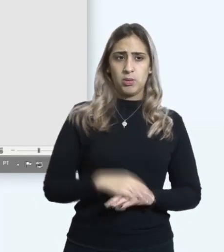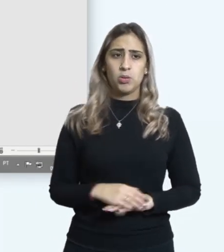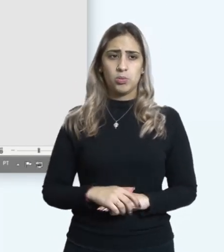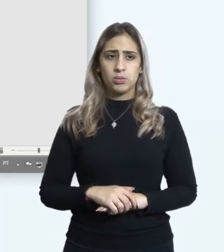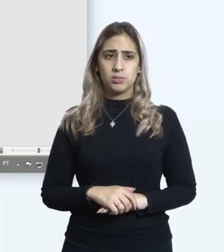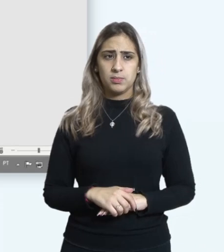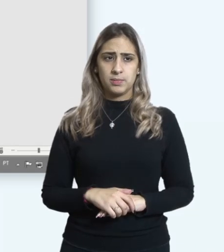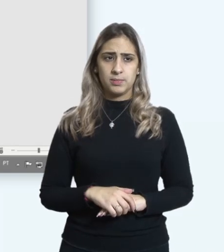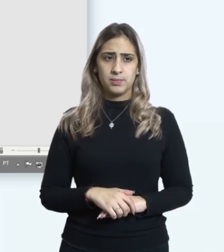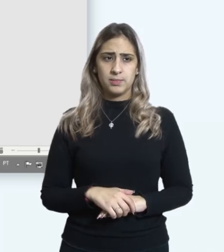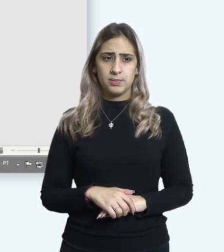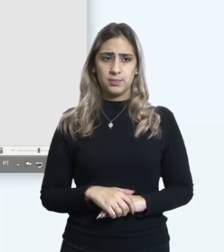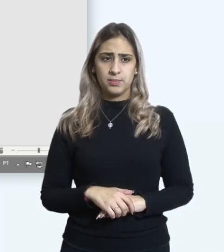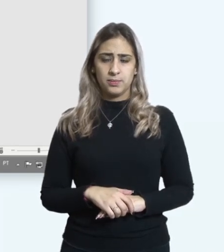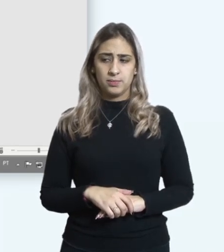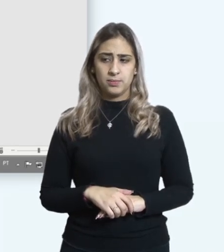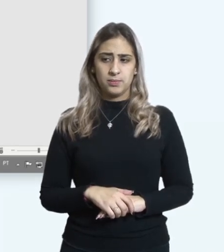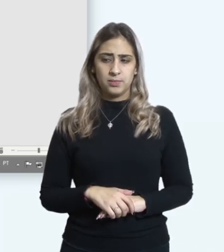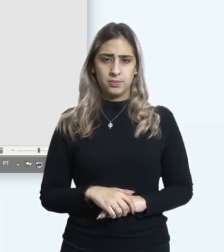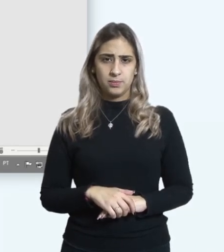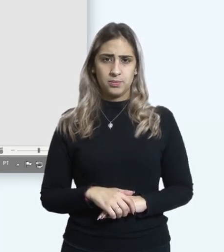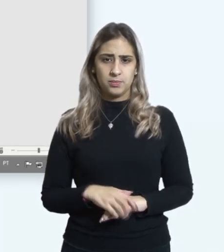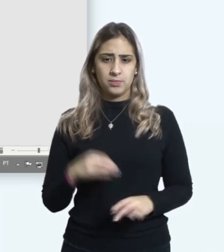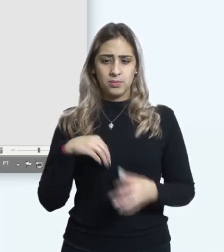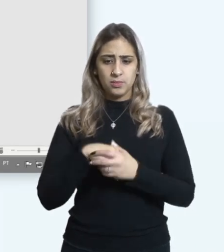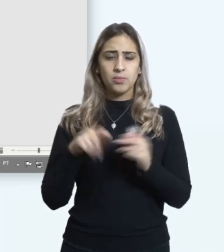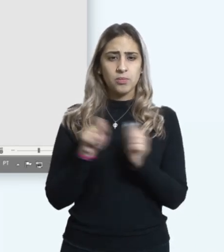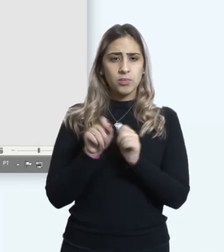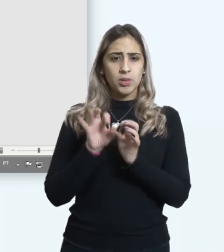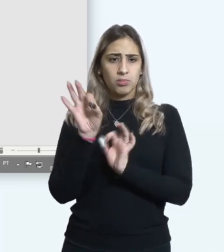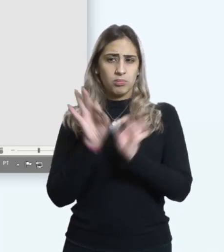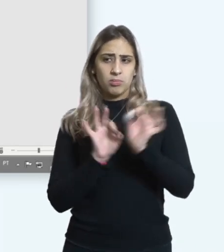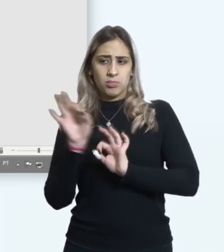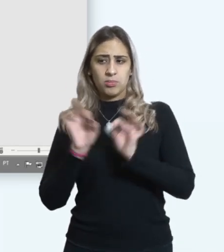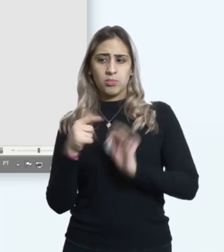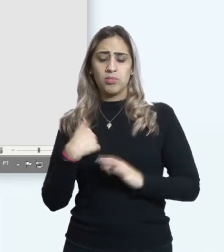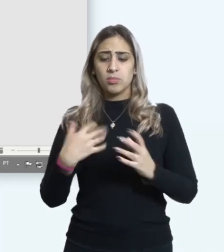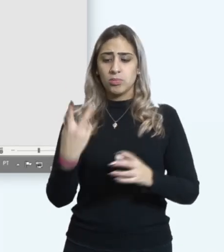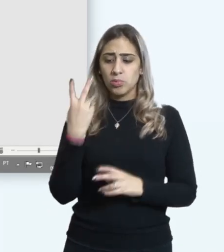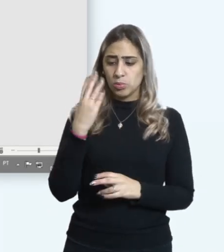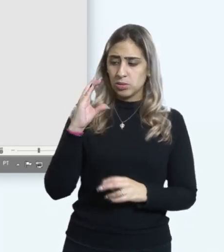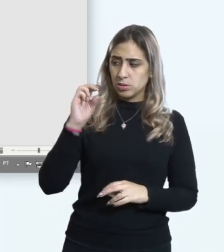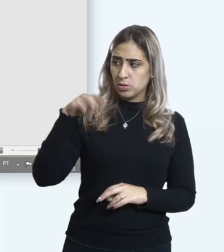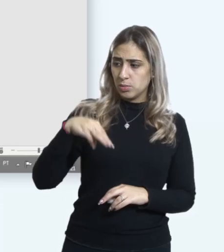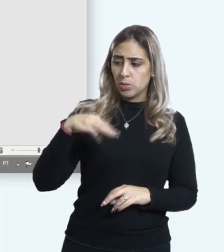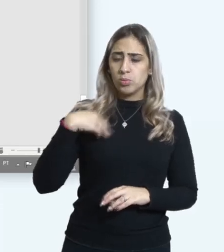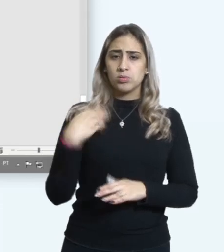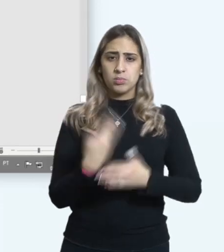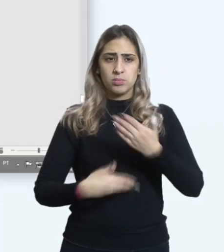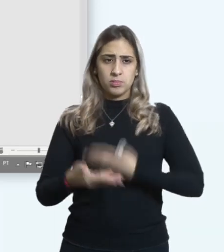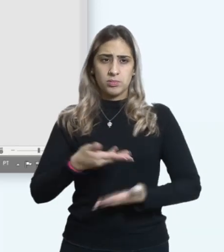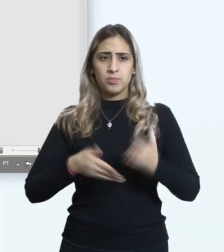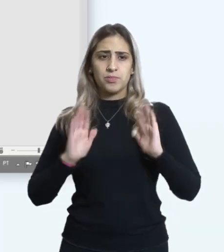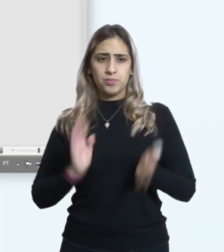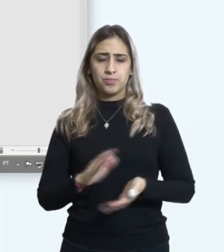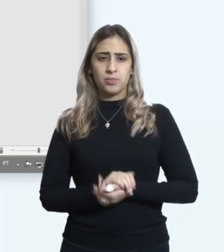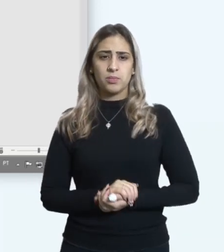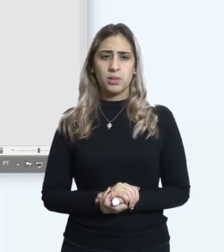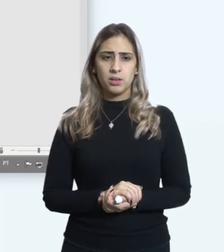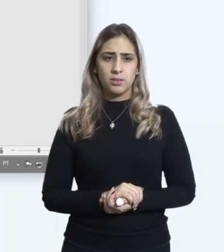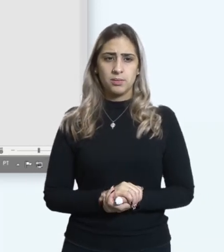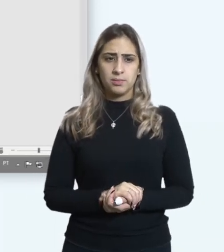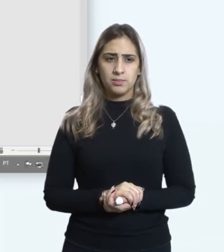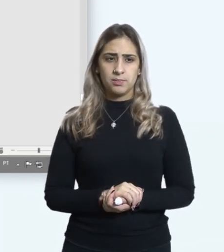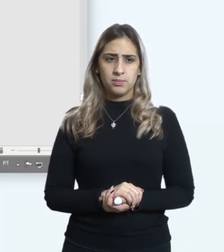2 centímetros à esquerda para preservar a encadernação, 1 centímetro à direita e 1 centímetro